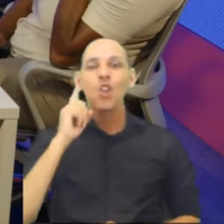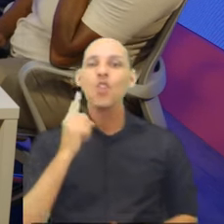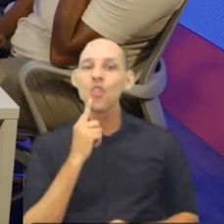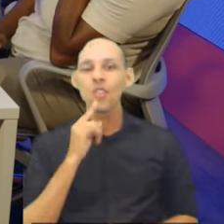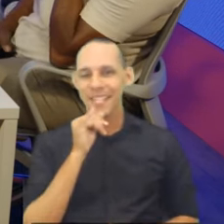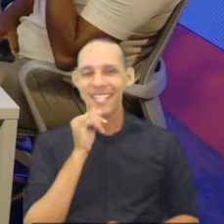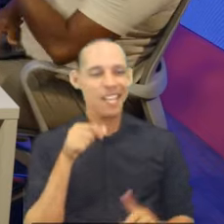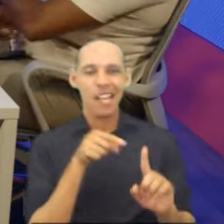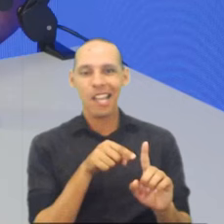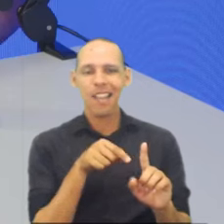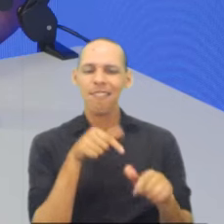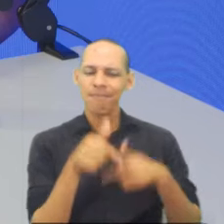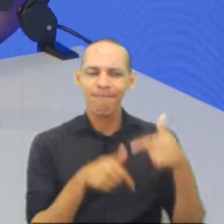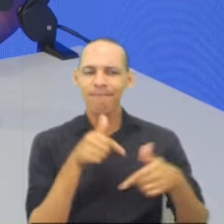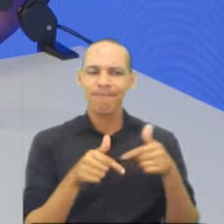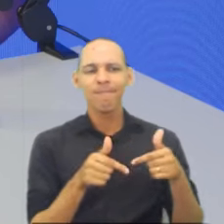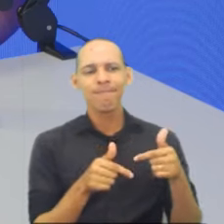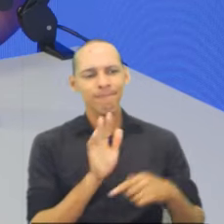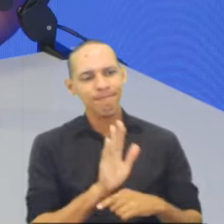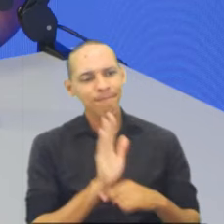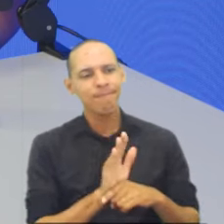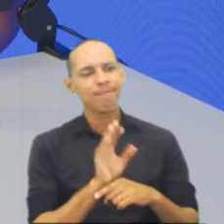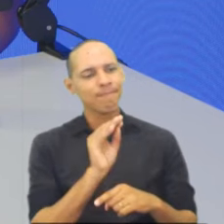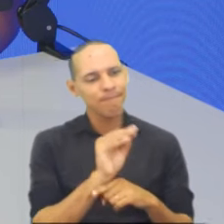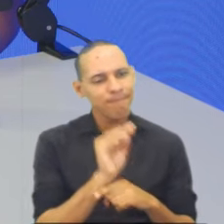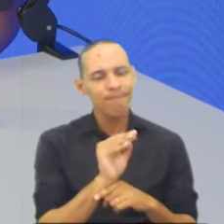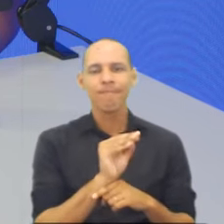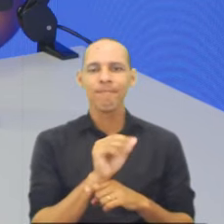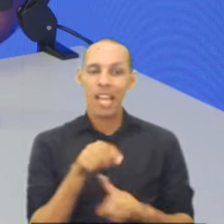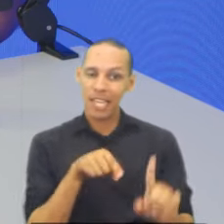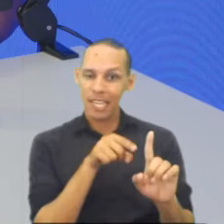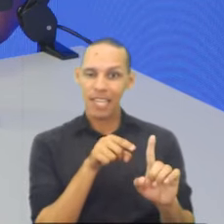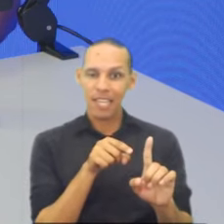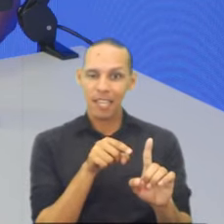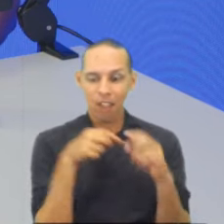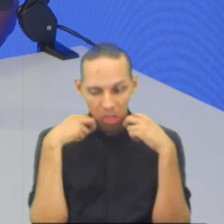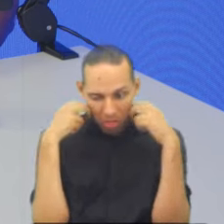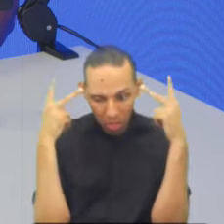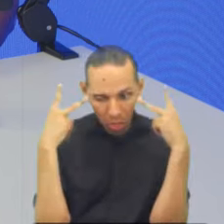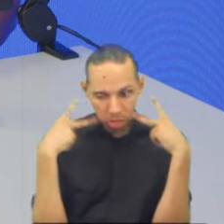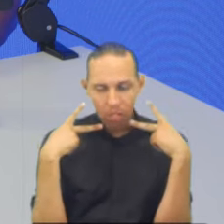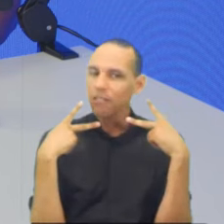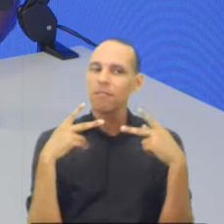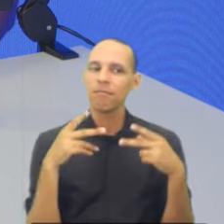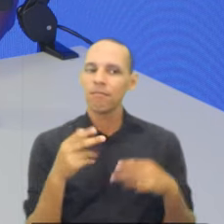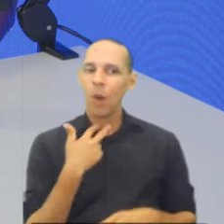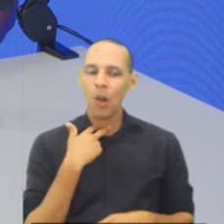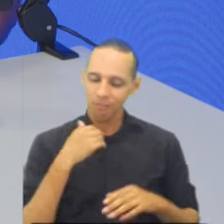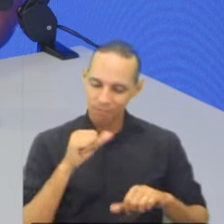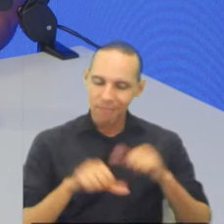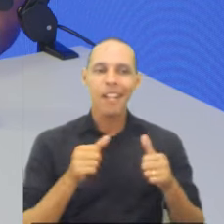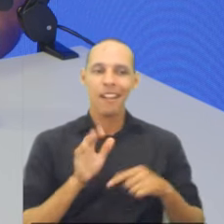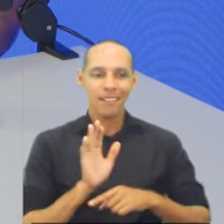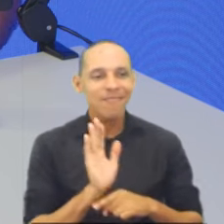pessoa surda um trabalho de ser mais eh menos introspectivo de ser um pouco